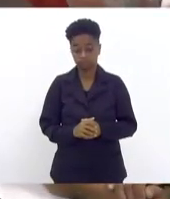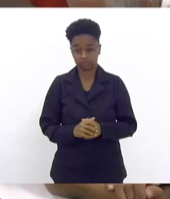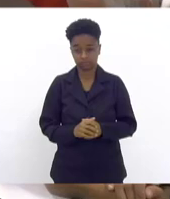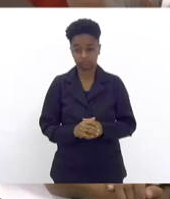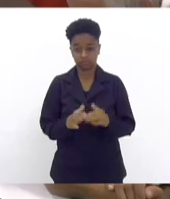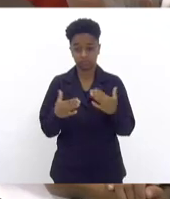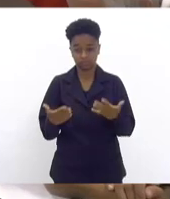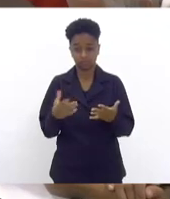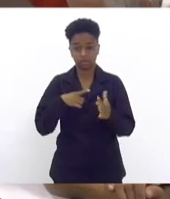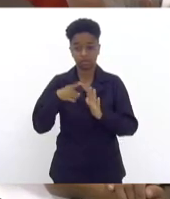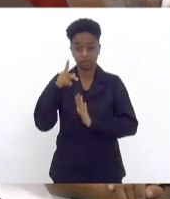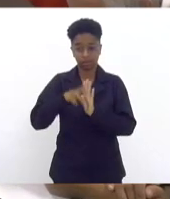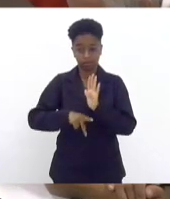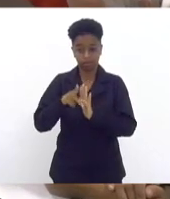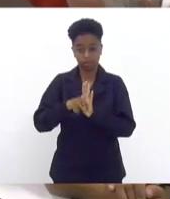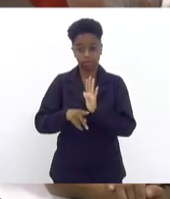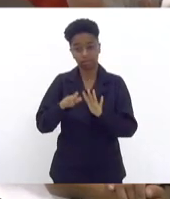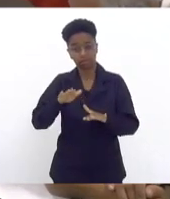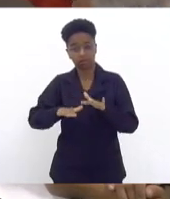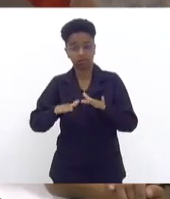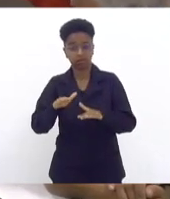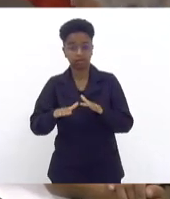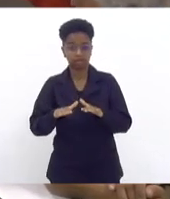o projeto, que eu considero que pode ser objeto